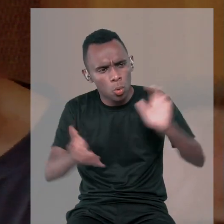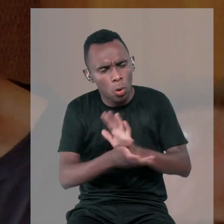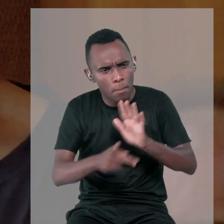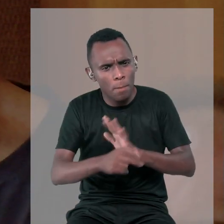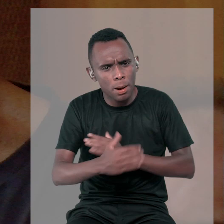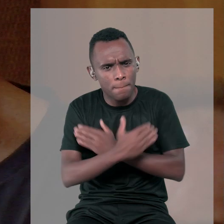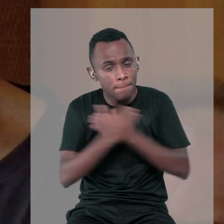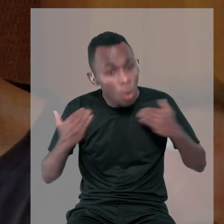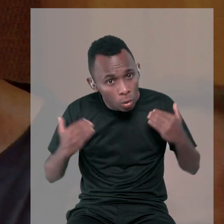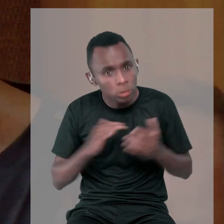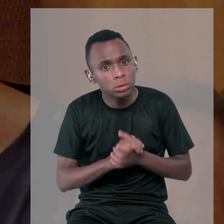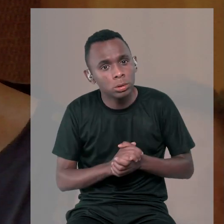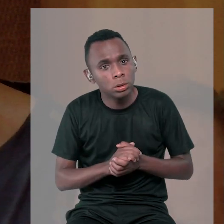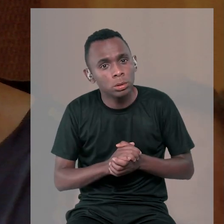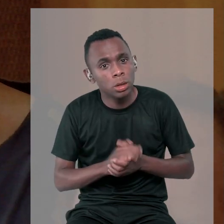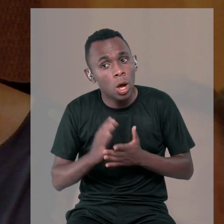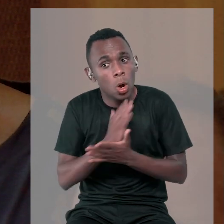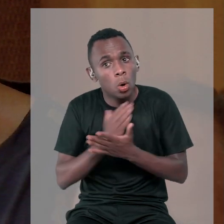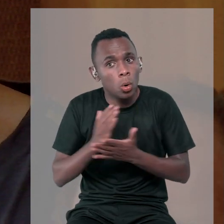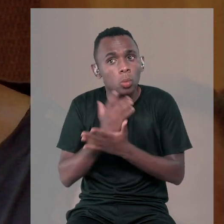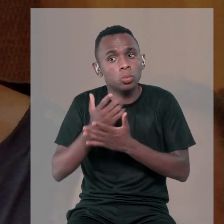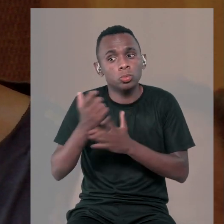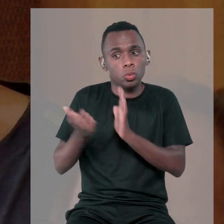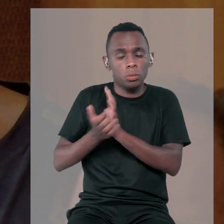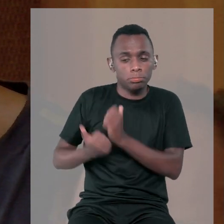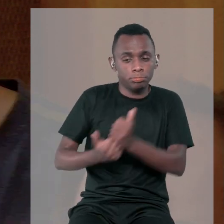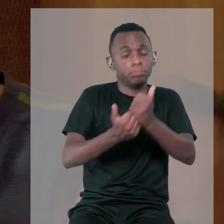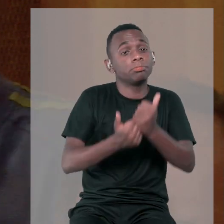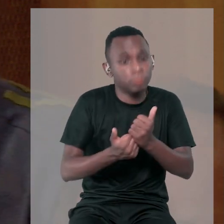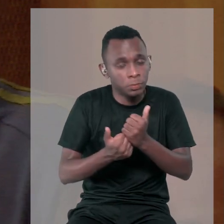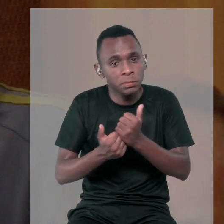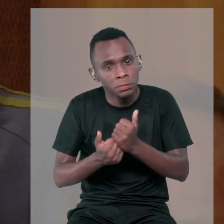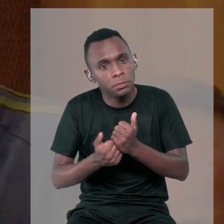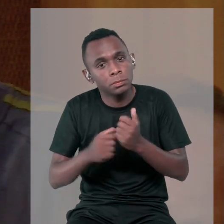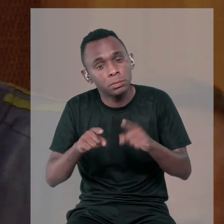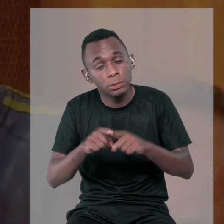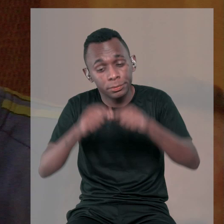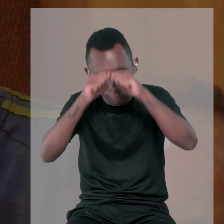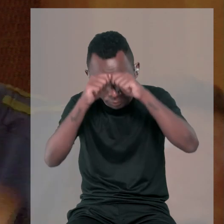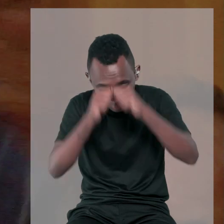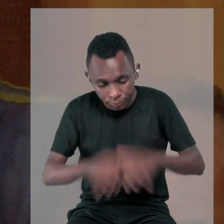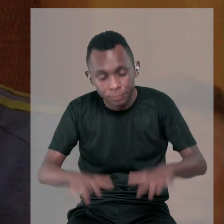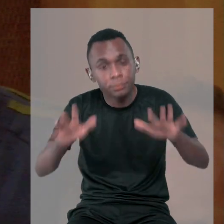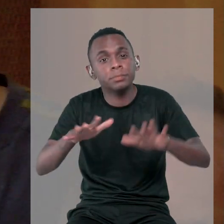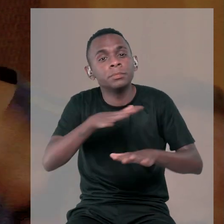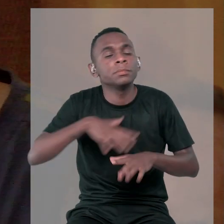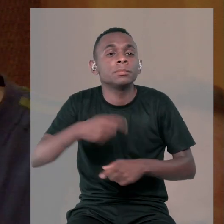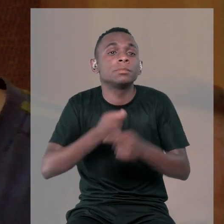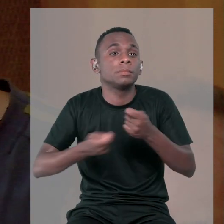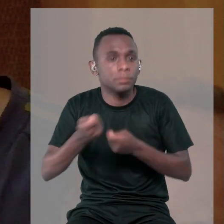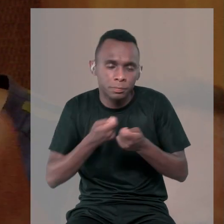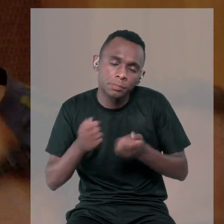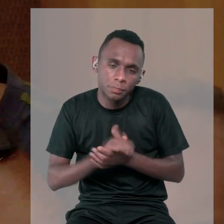para comerciantes dizimando, e expandiu para um comércio, não é isso?